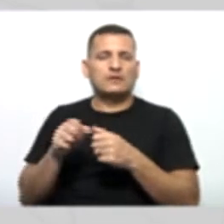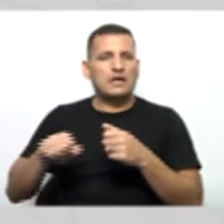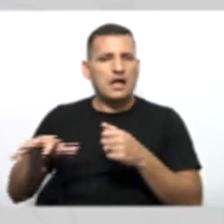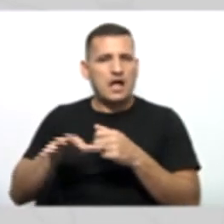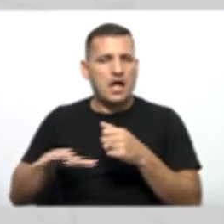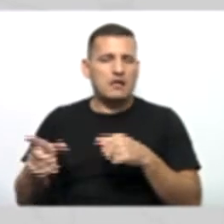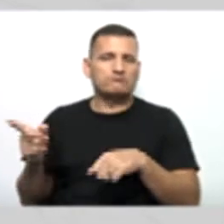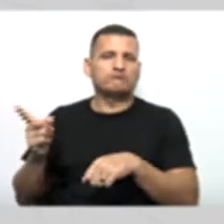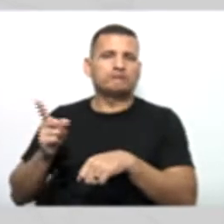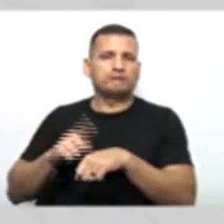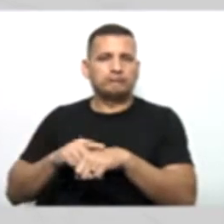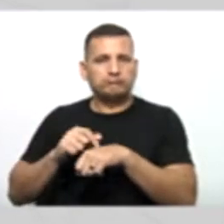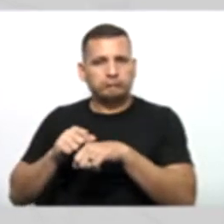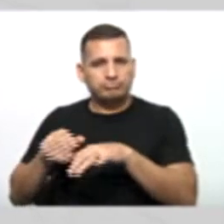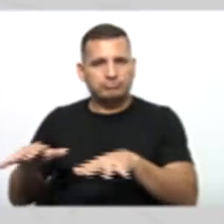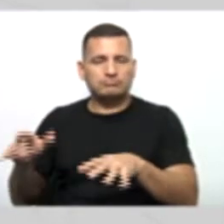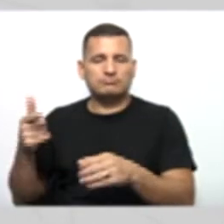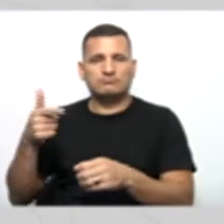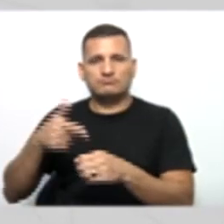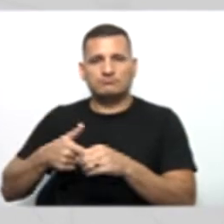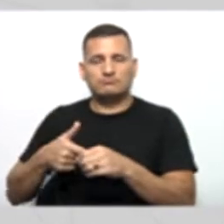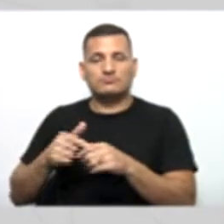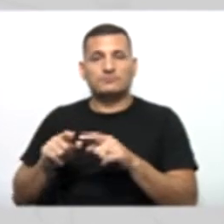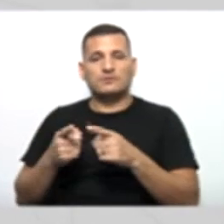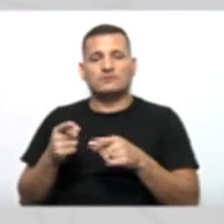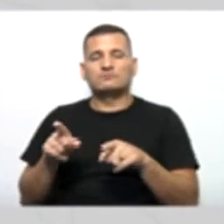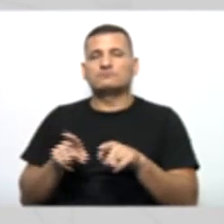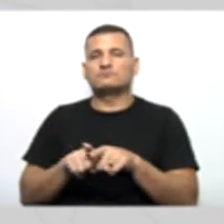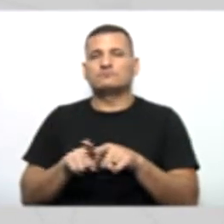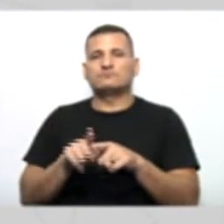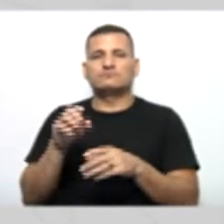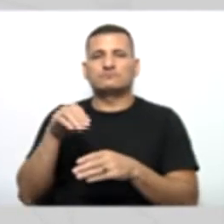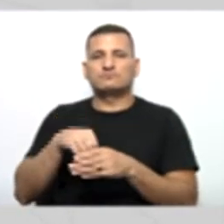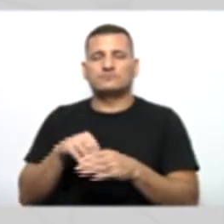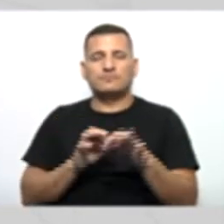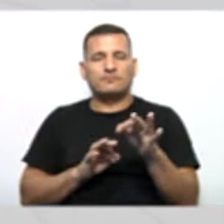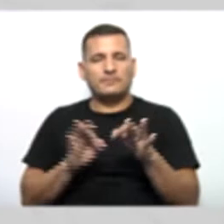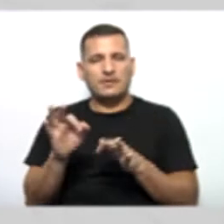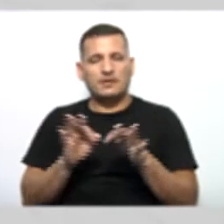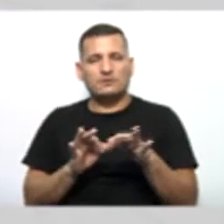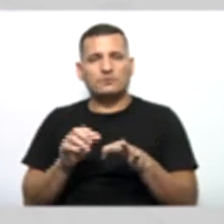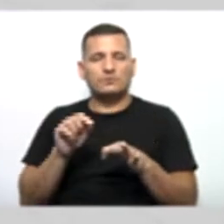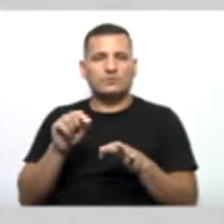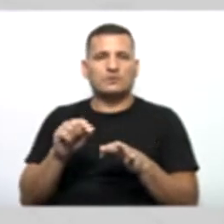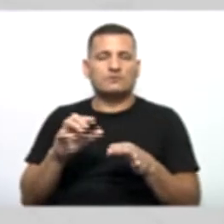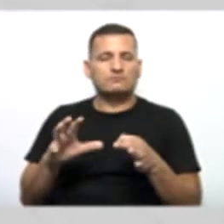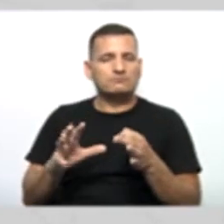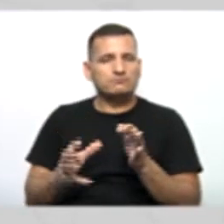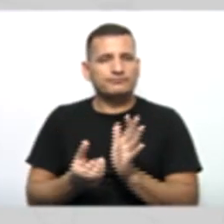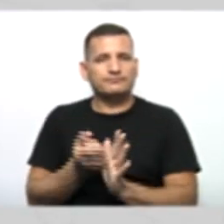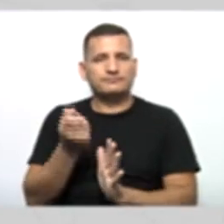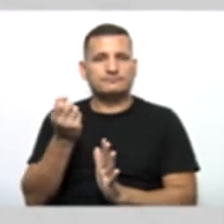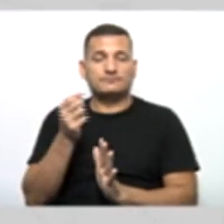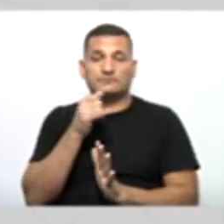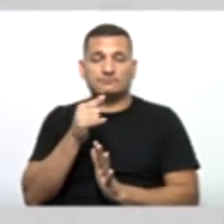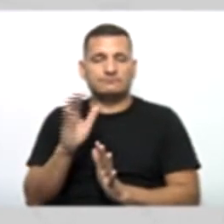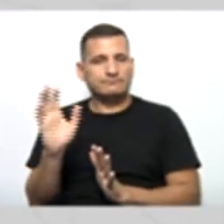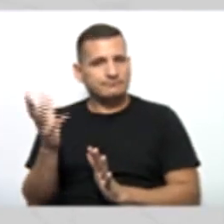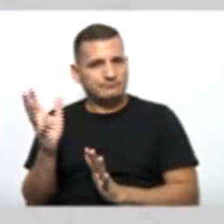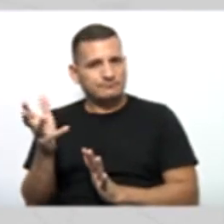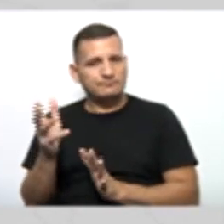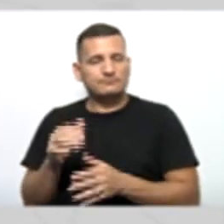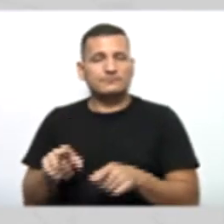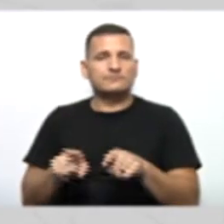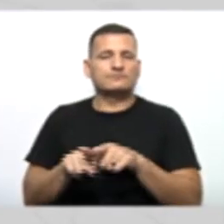combustível derramado, mas também está previsto um plano para recuperar caso algum dano desse imprevisto aconteça. E também